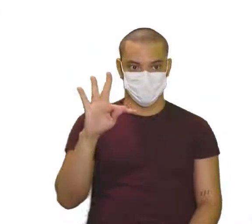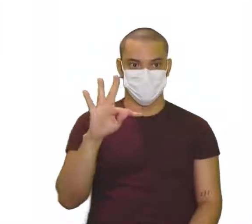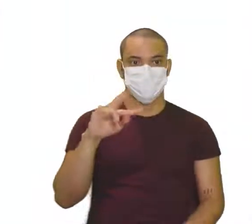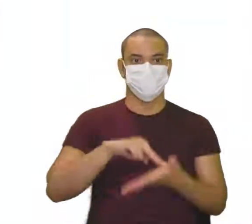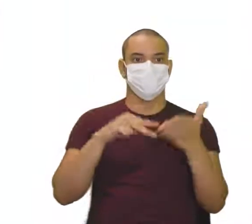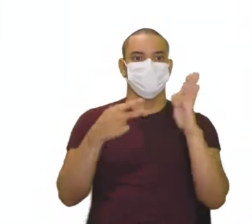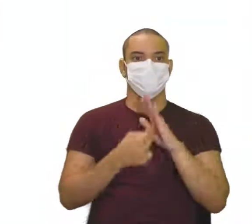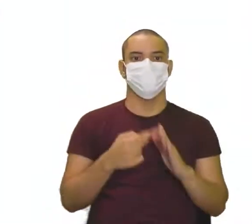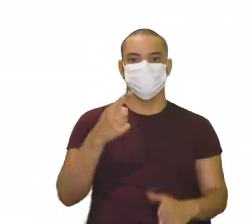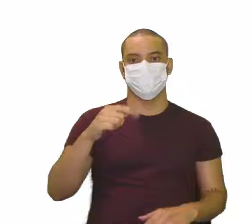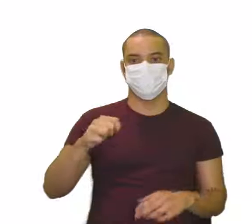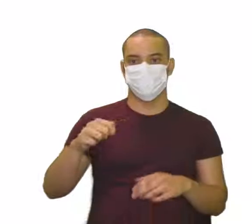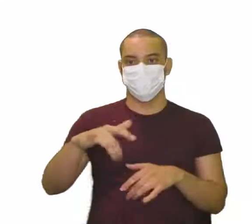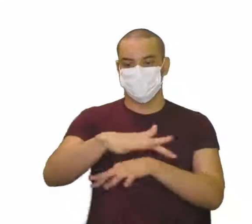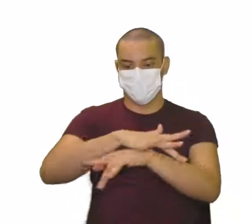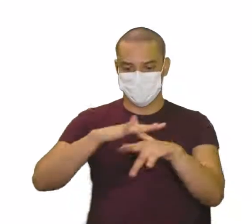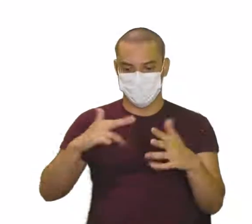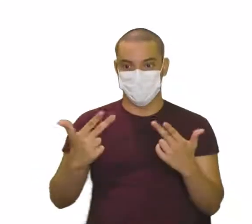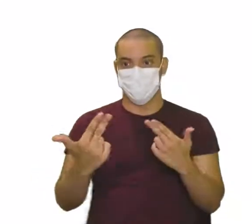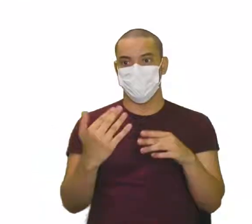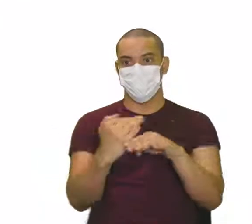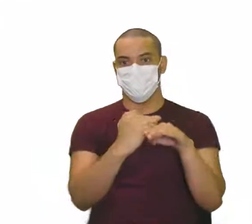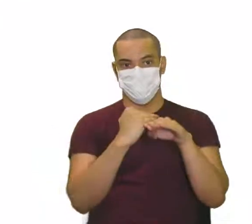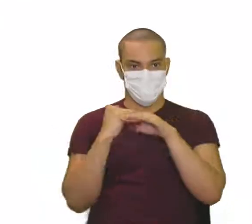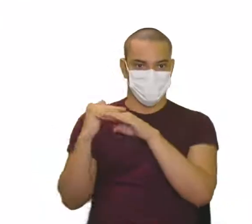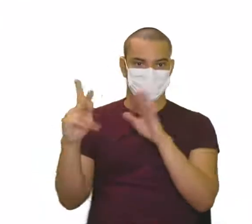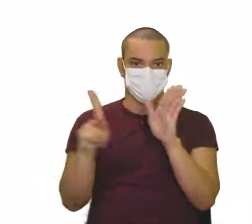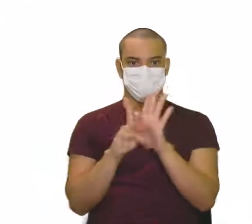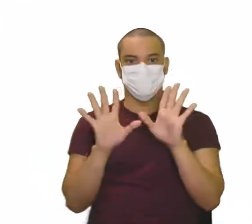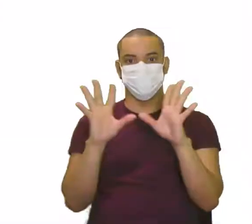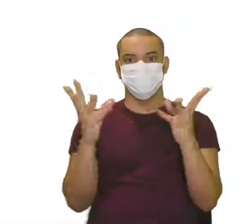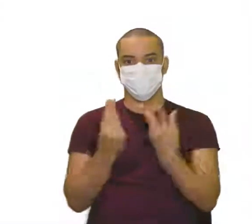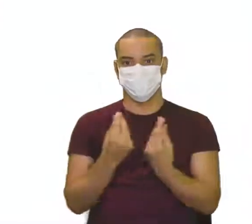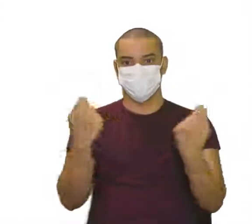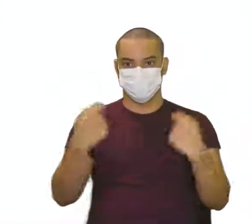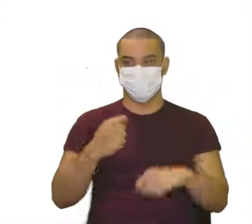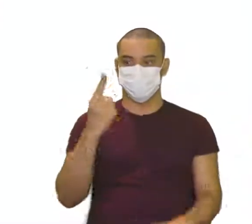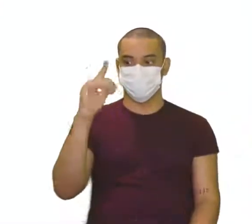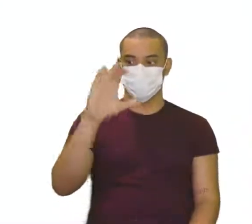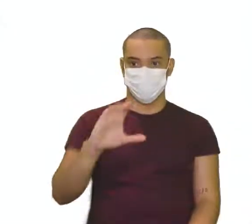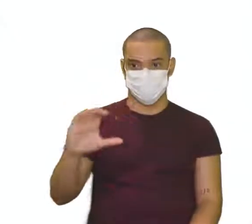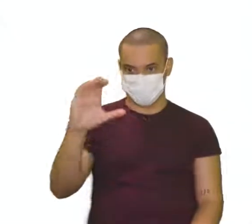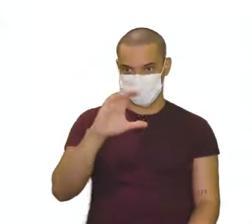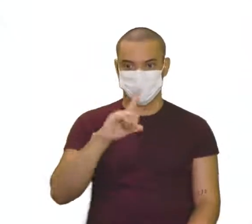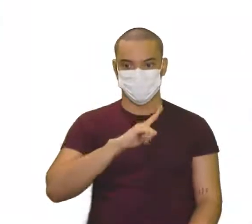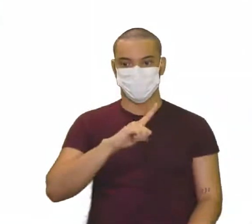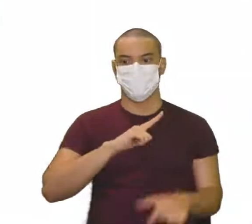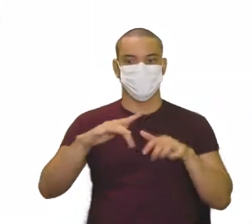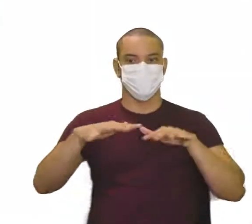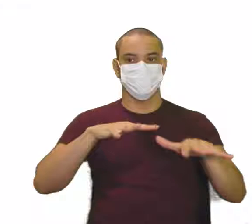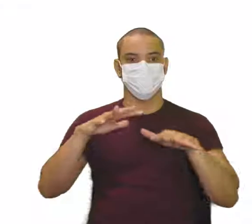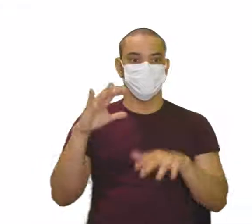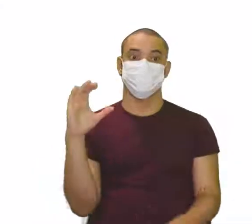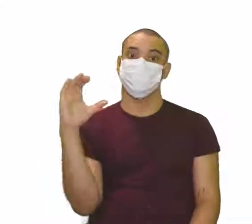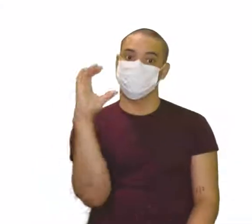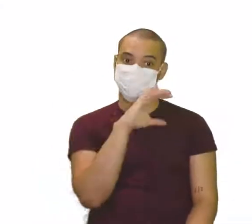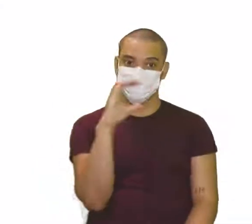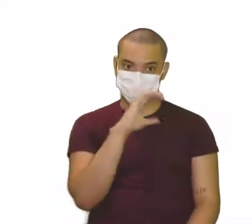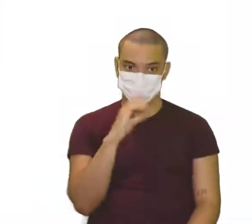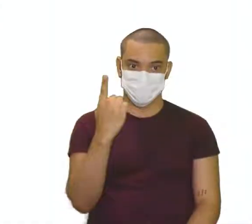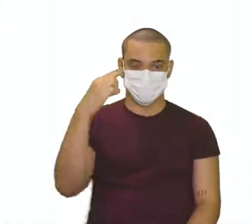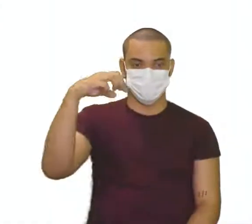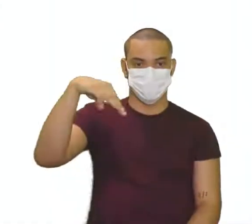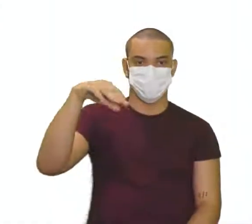intensidade de um campo uniforme que uma partícula eletrizada com carga de um Coulomb se move com velocidade de 1 metro por